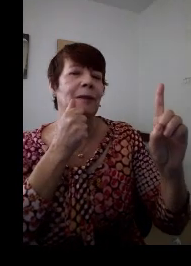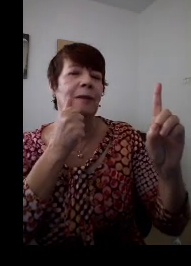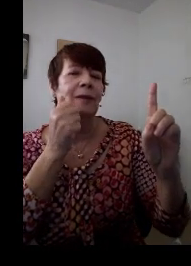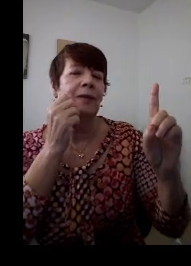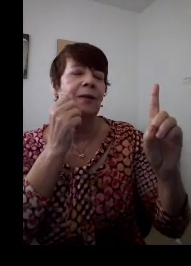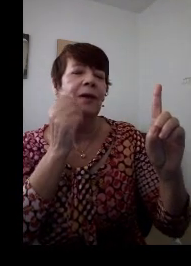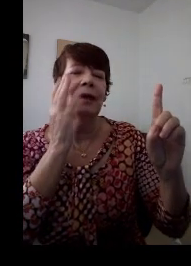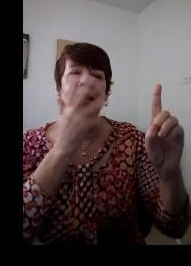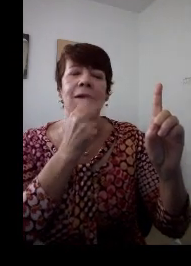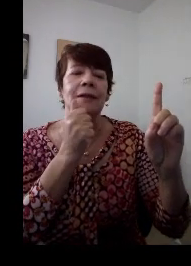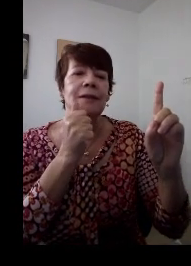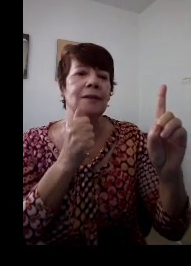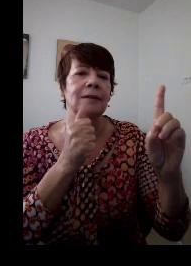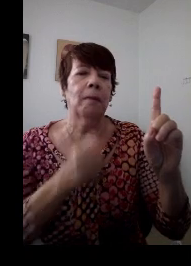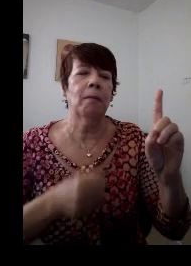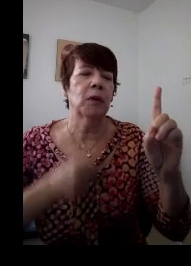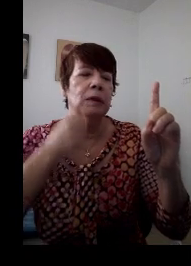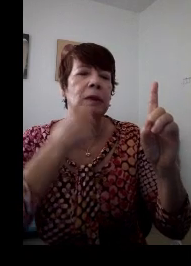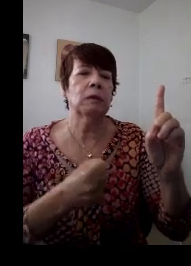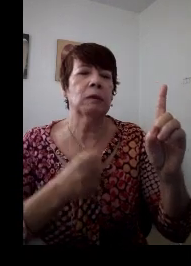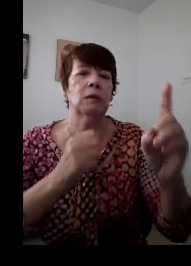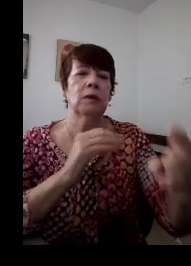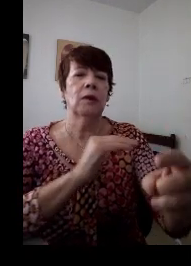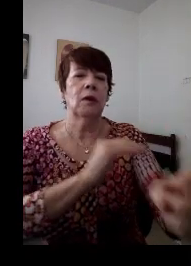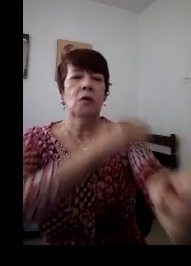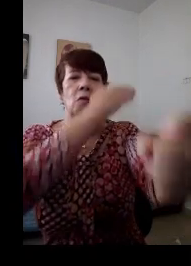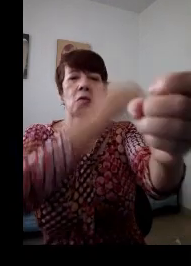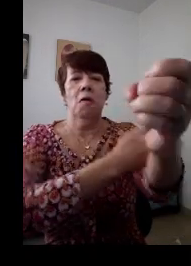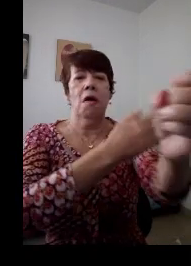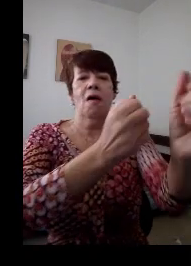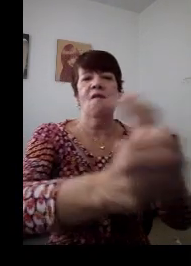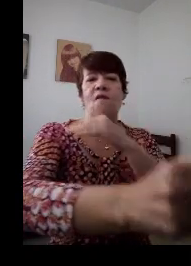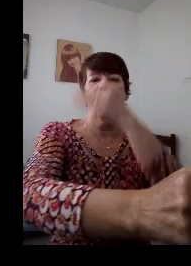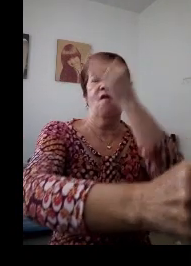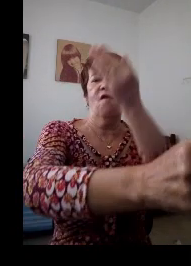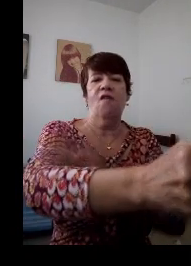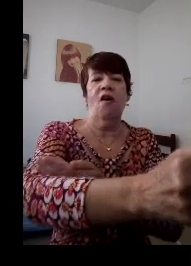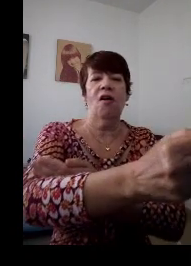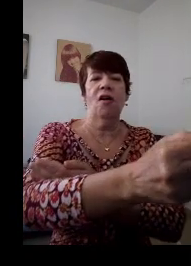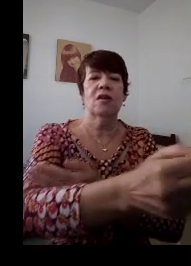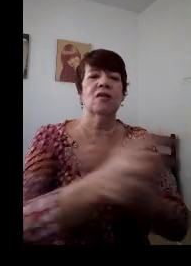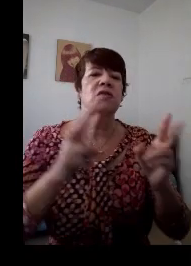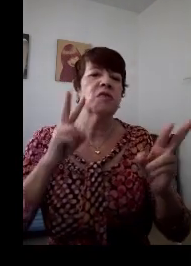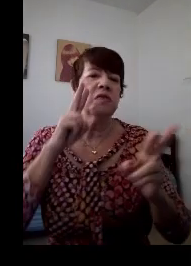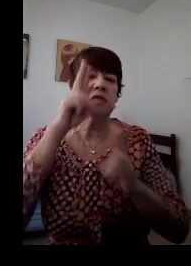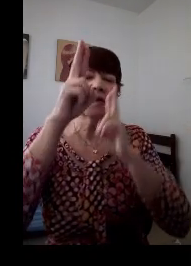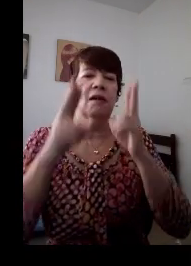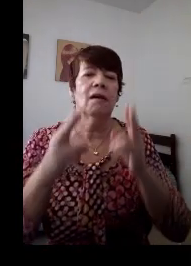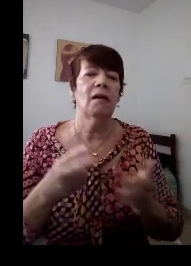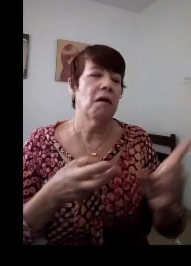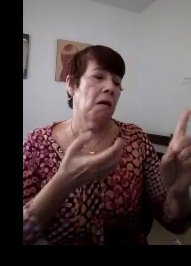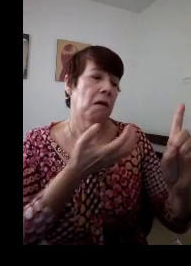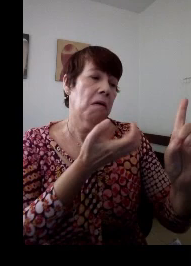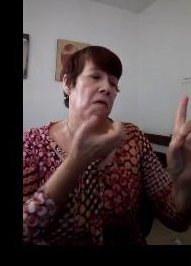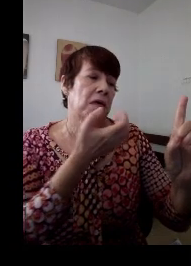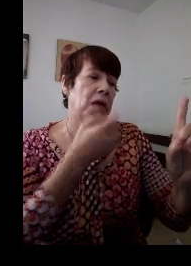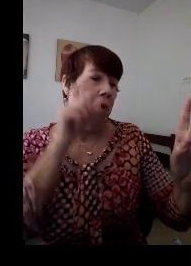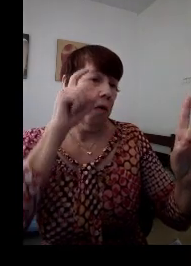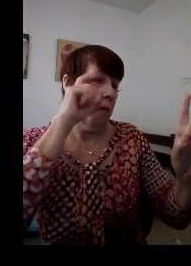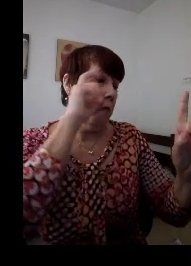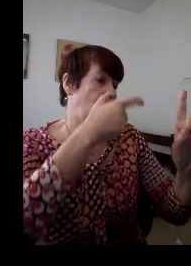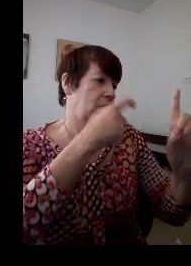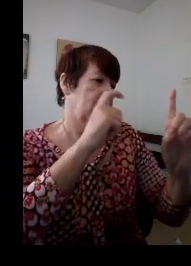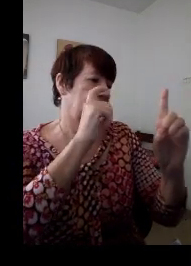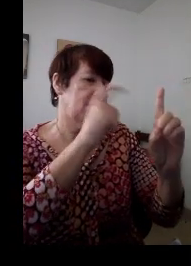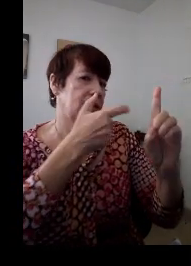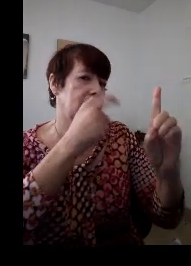Olha que homem bonito, que homem poderoso. Ah, eu quero ficar com ele.